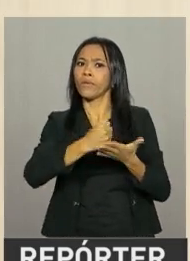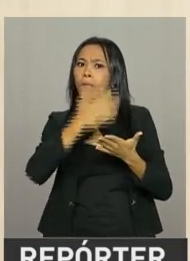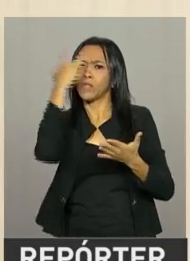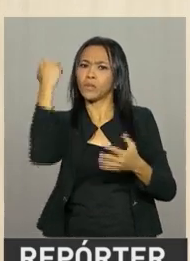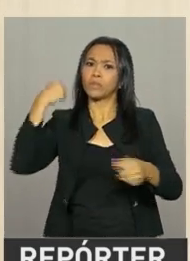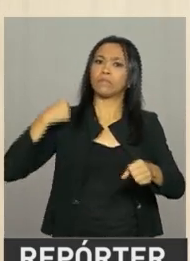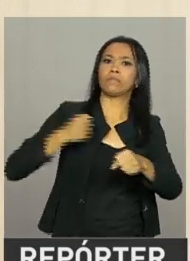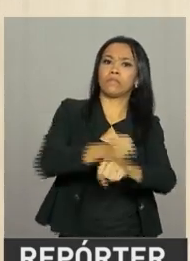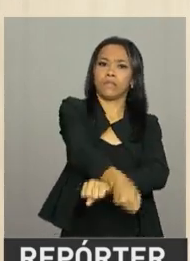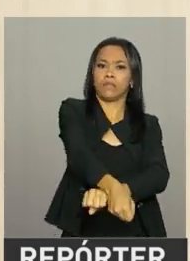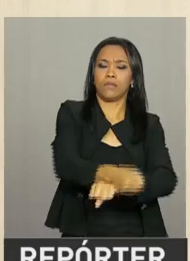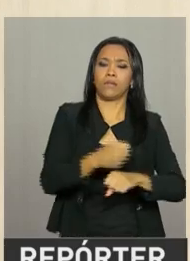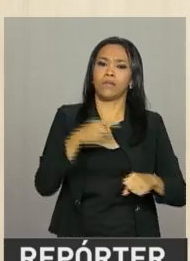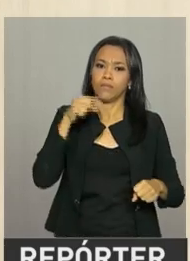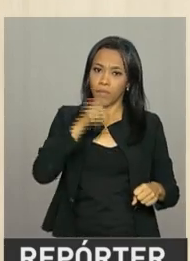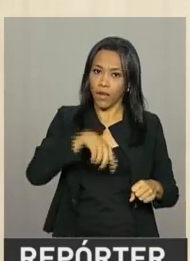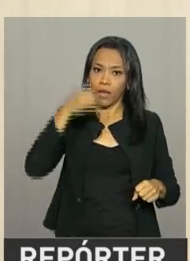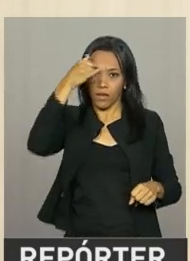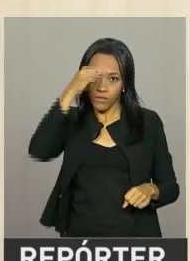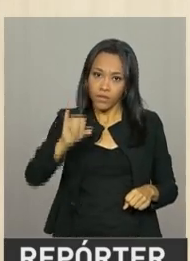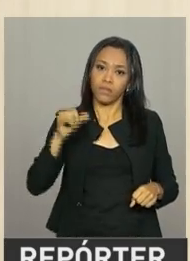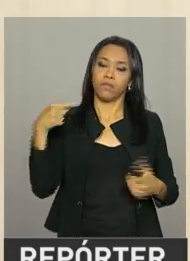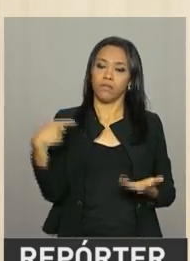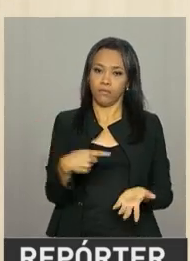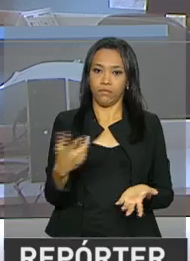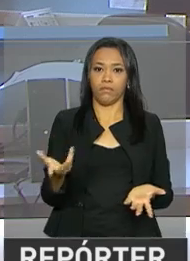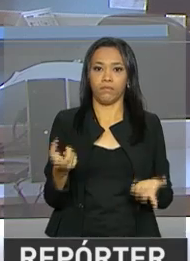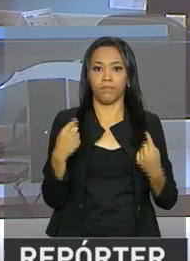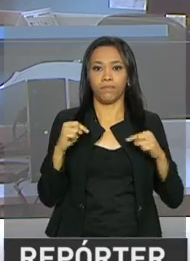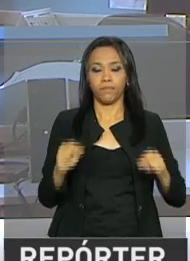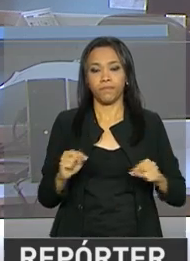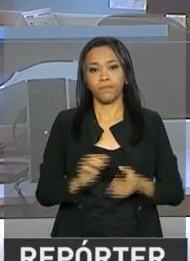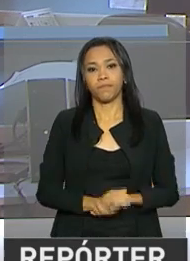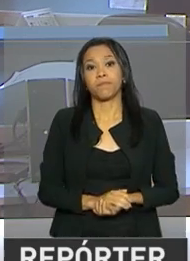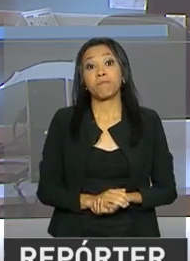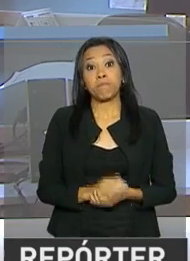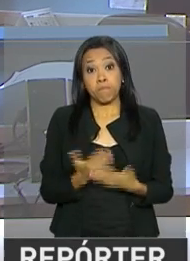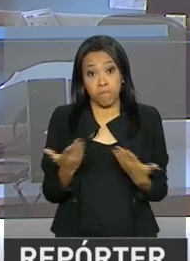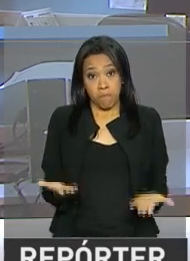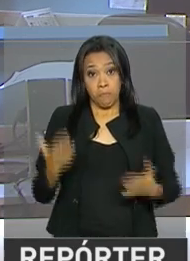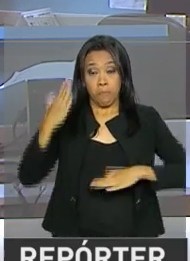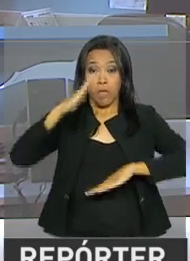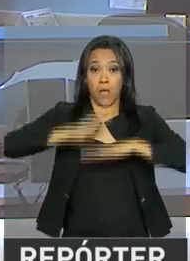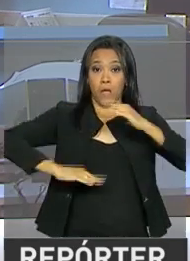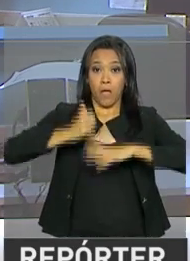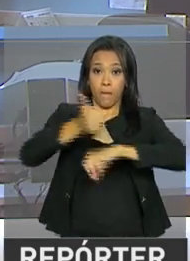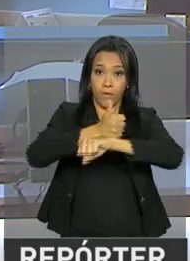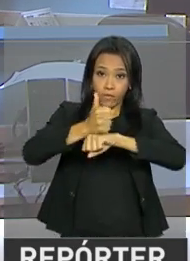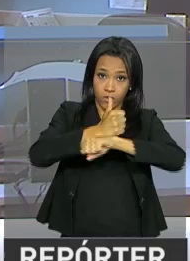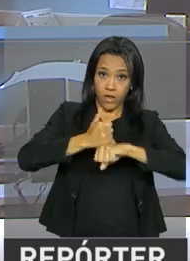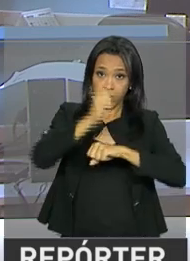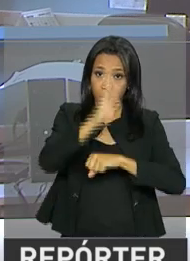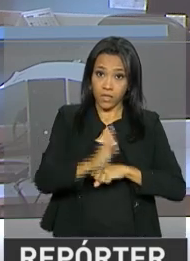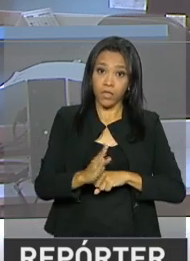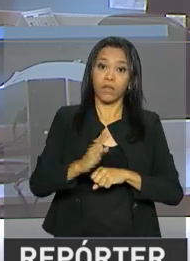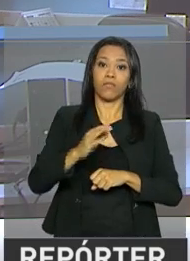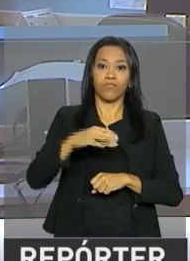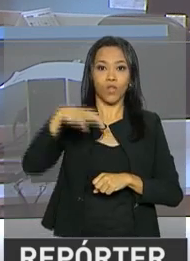ouve o reconhecimento da prática do trabalho escrav e profissionais Brasileiros preencheram